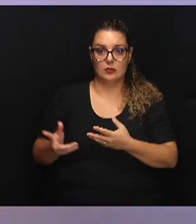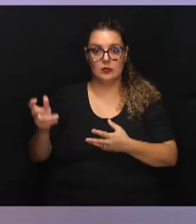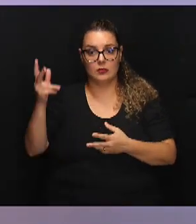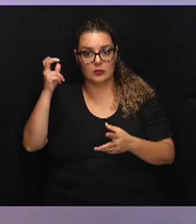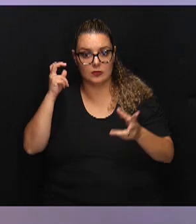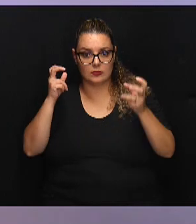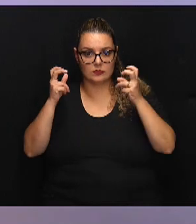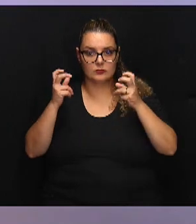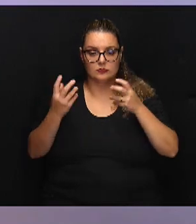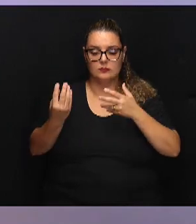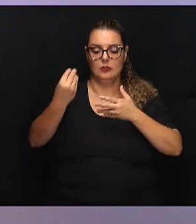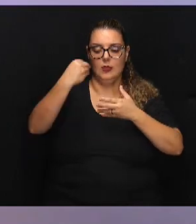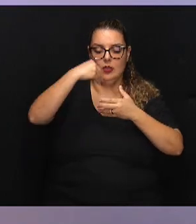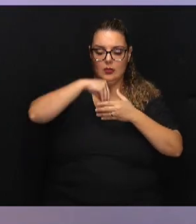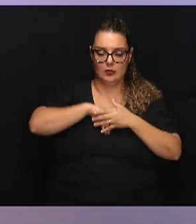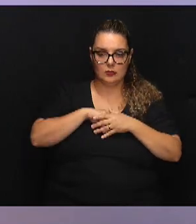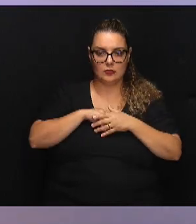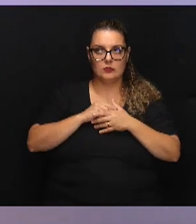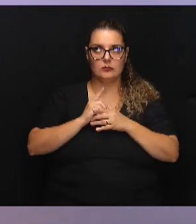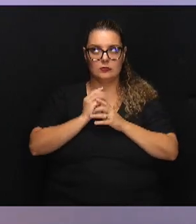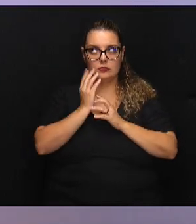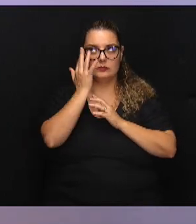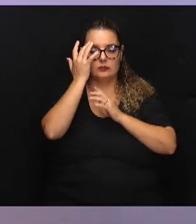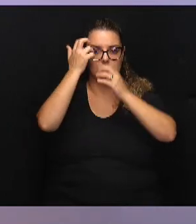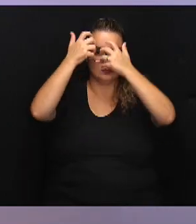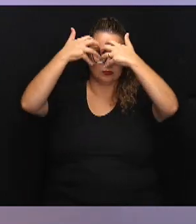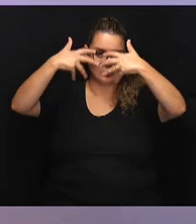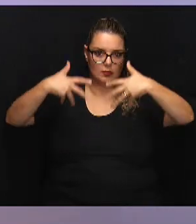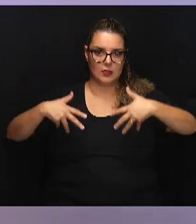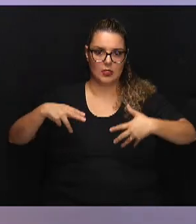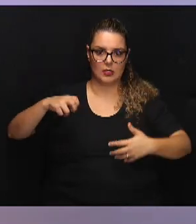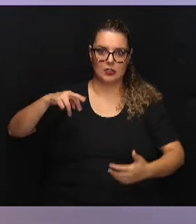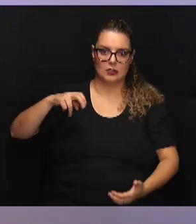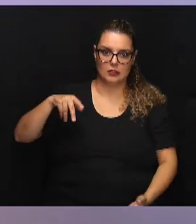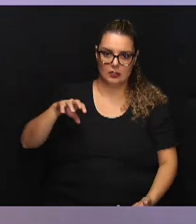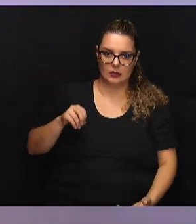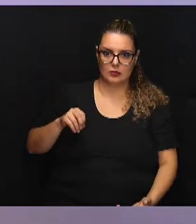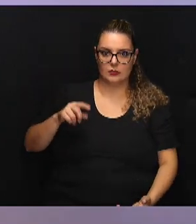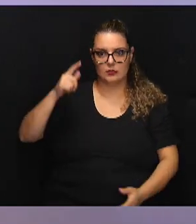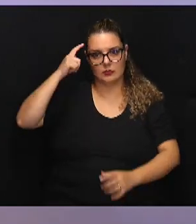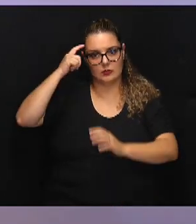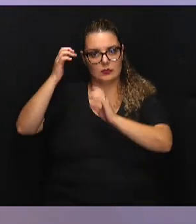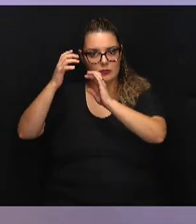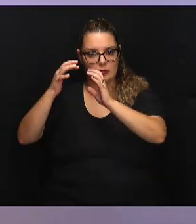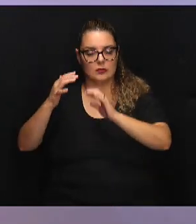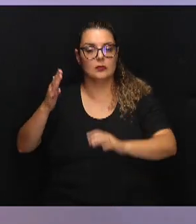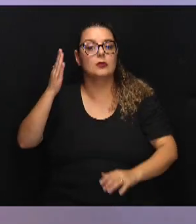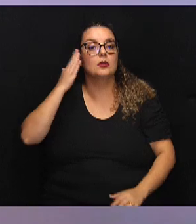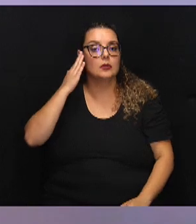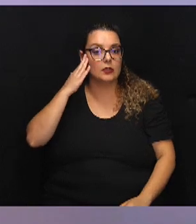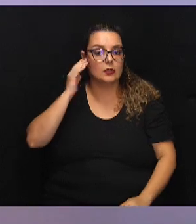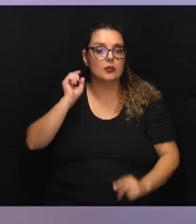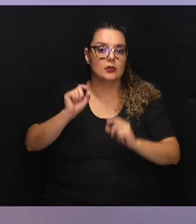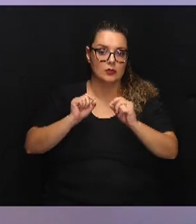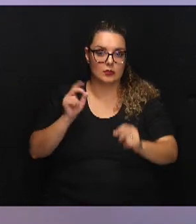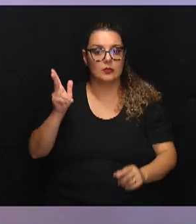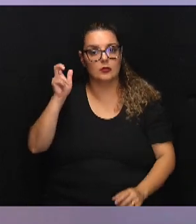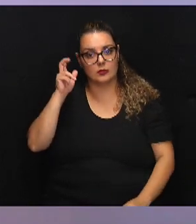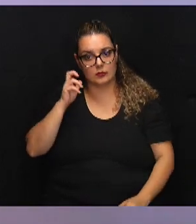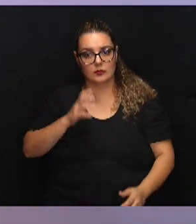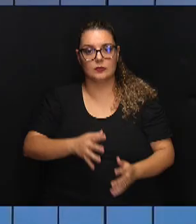a gente envia para o cérebro pelo nervo auditivo, e é pelo cérebro que a gente vai entender também o que a gente